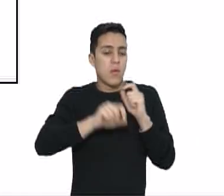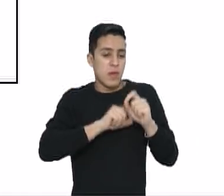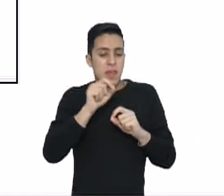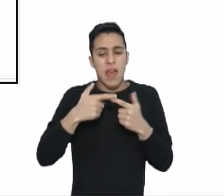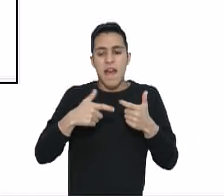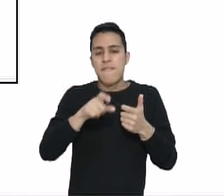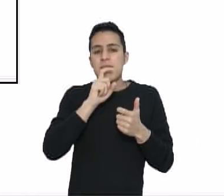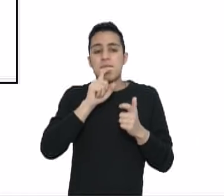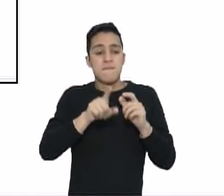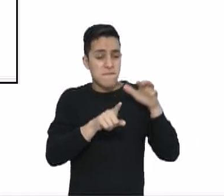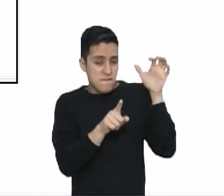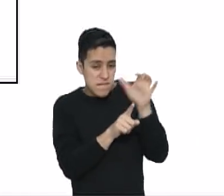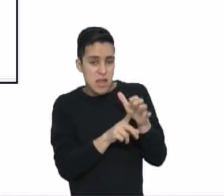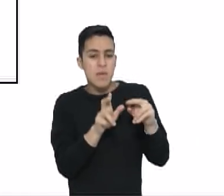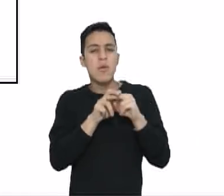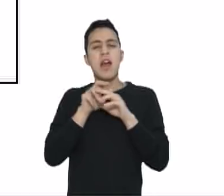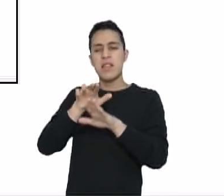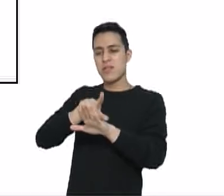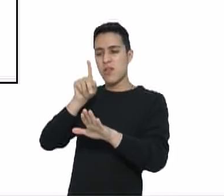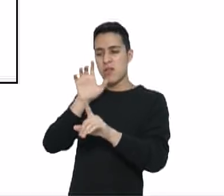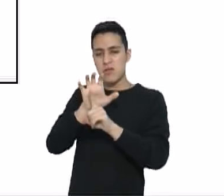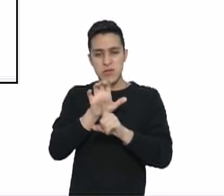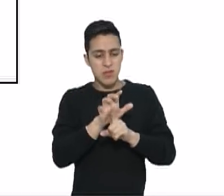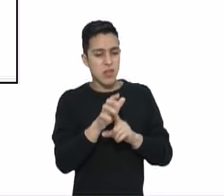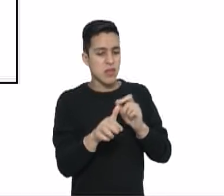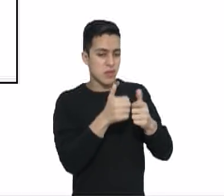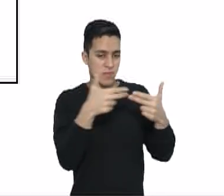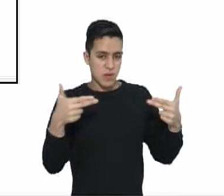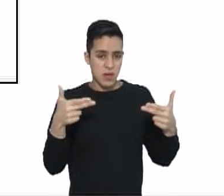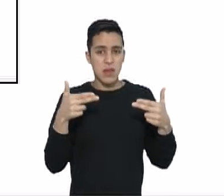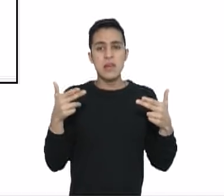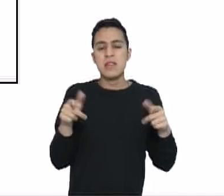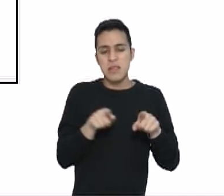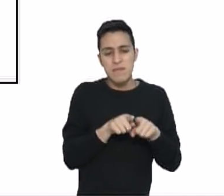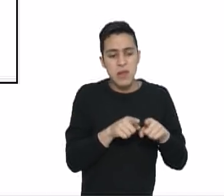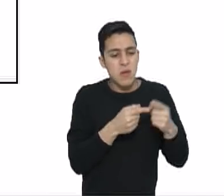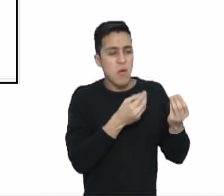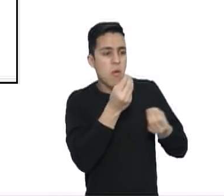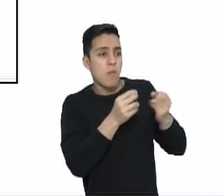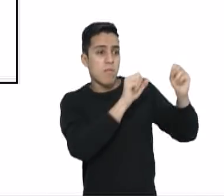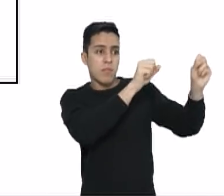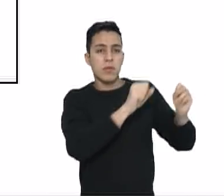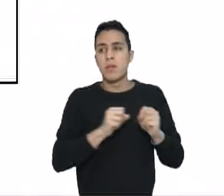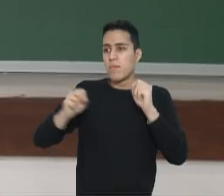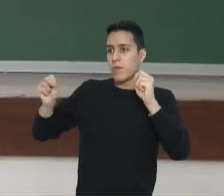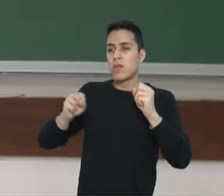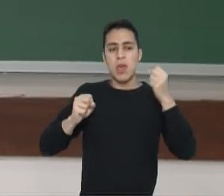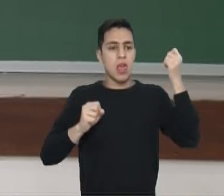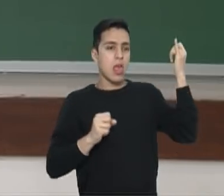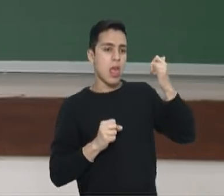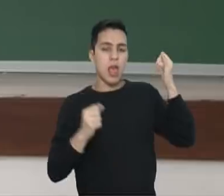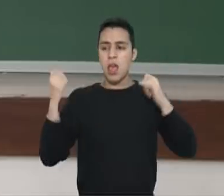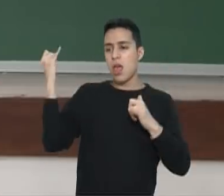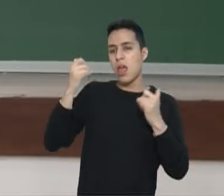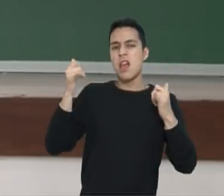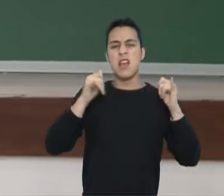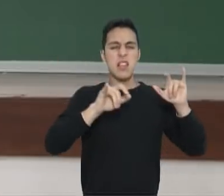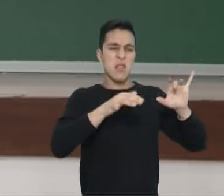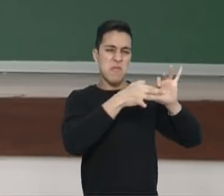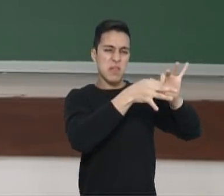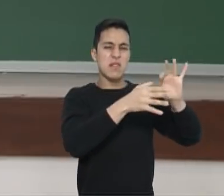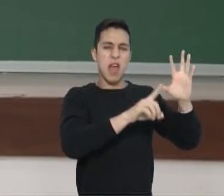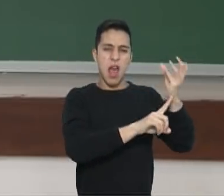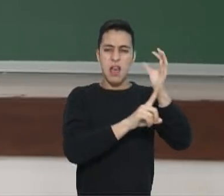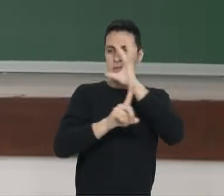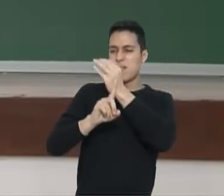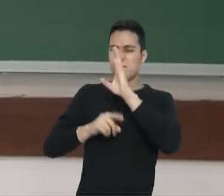Fria impactou pelo uso ideológico nos esportes e dessa autonarrativa das superpotências dentro do campo artístico, em especial